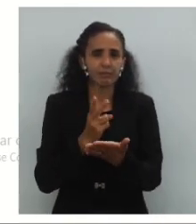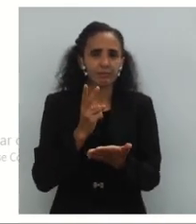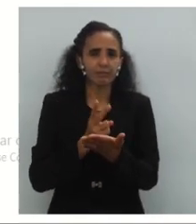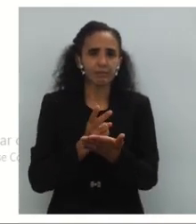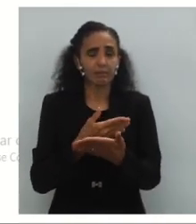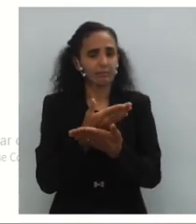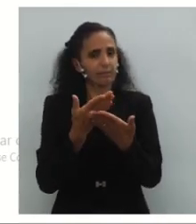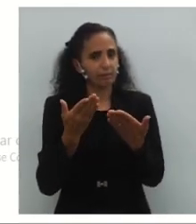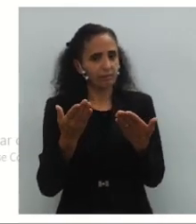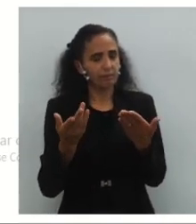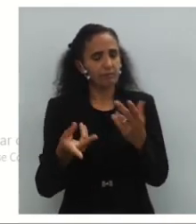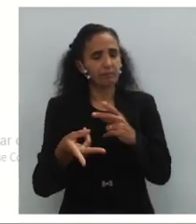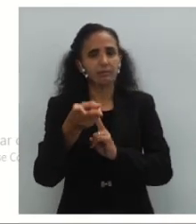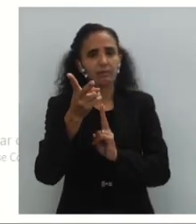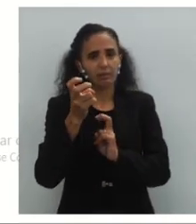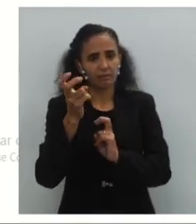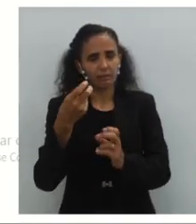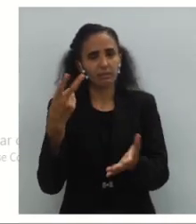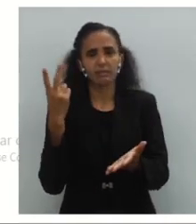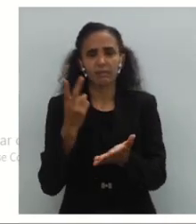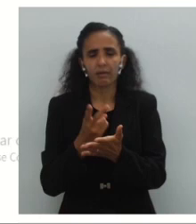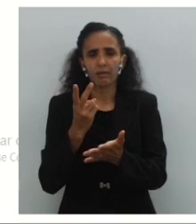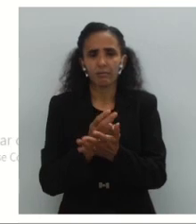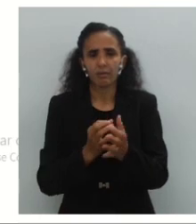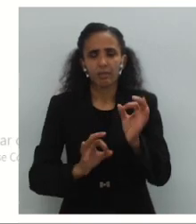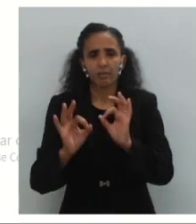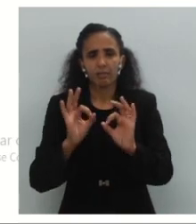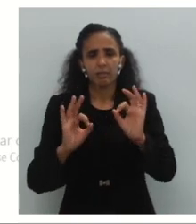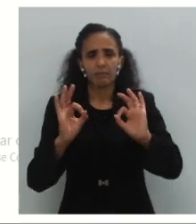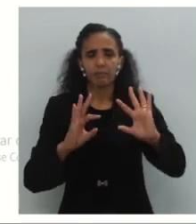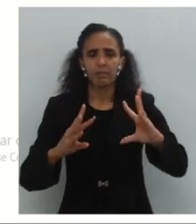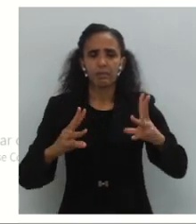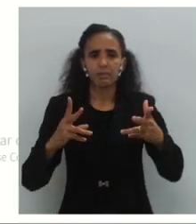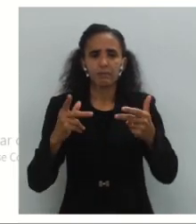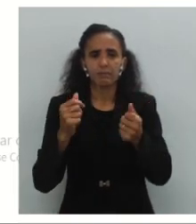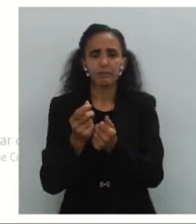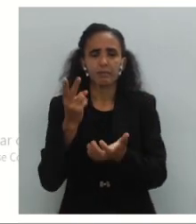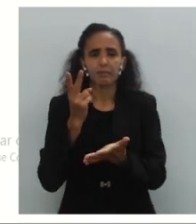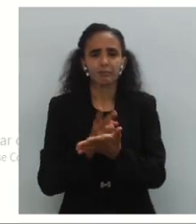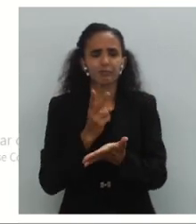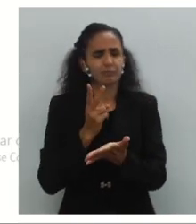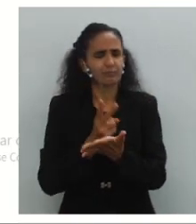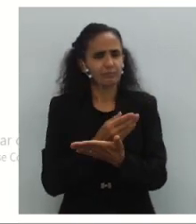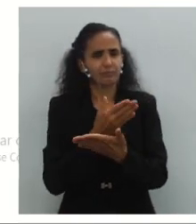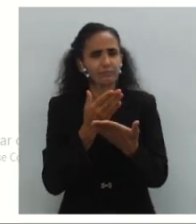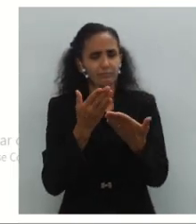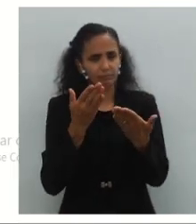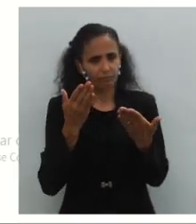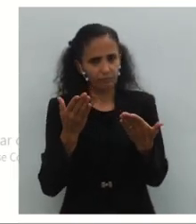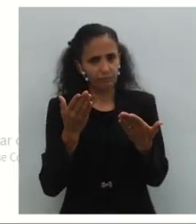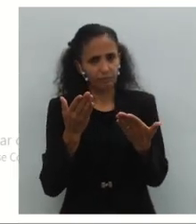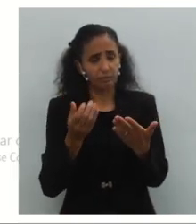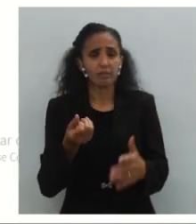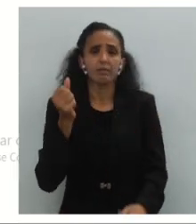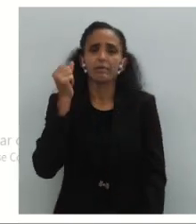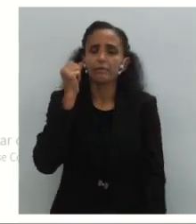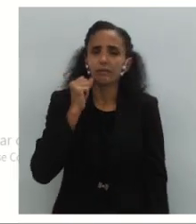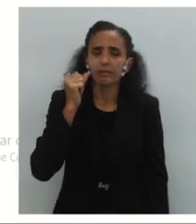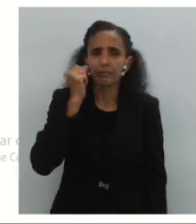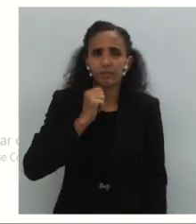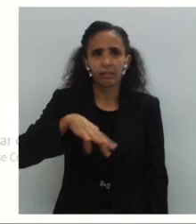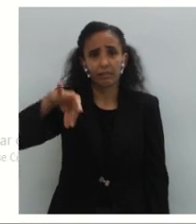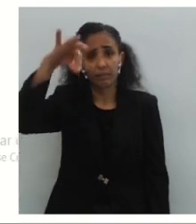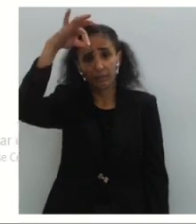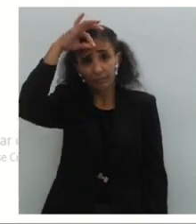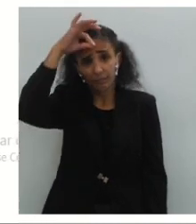masculina quanto na genitália feminina. Na imagem, a gente tem verrugas que estão na